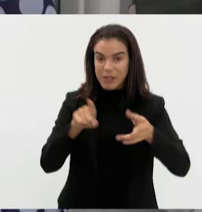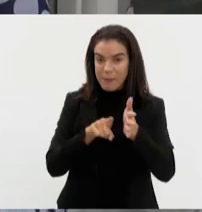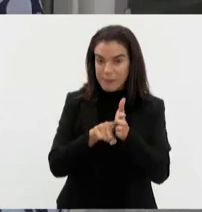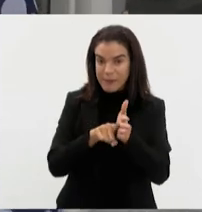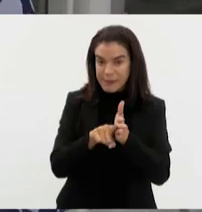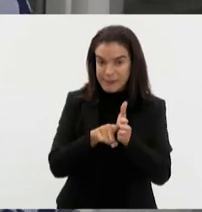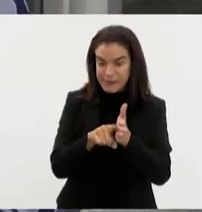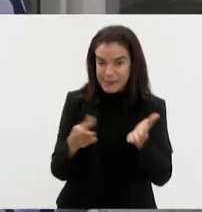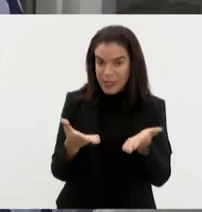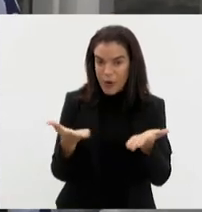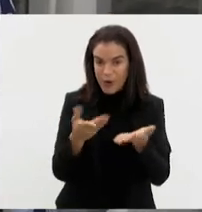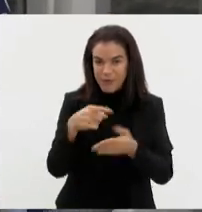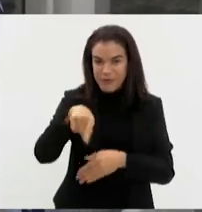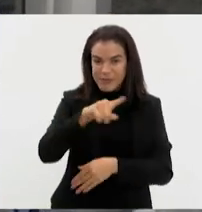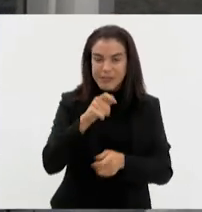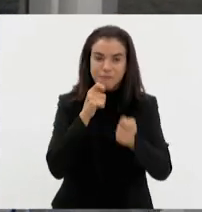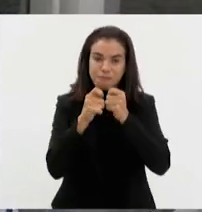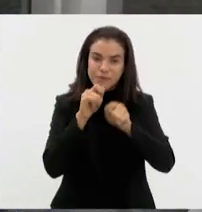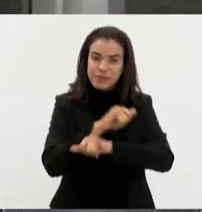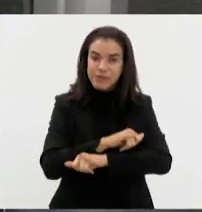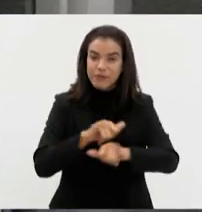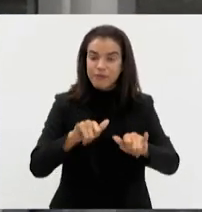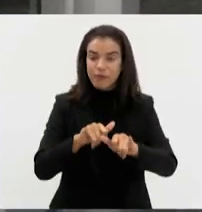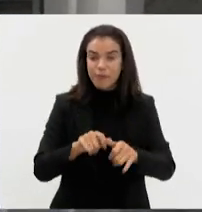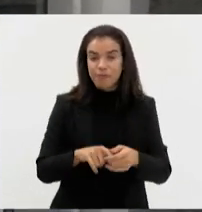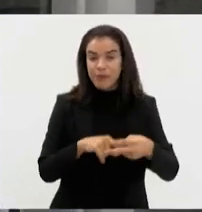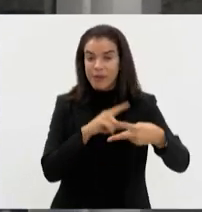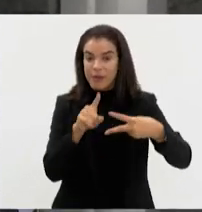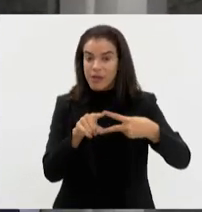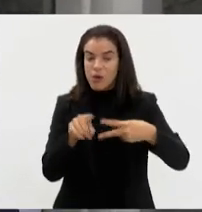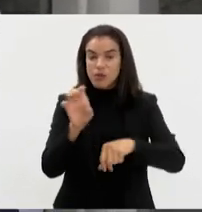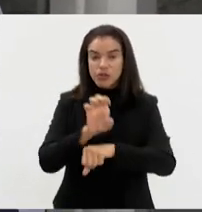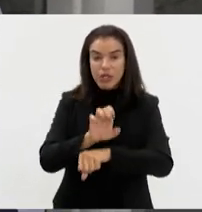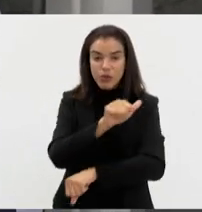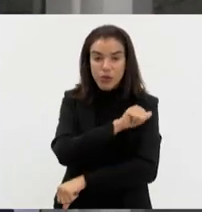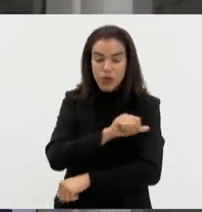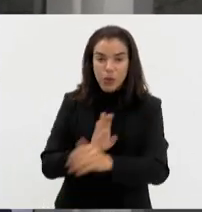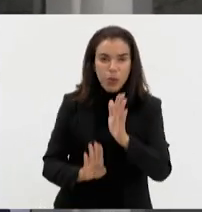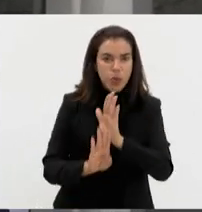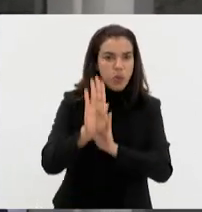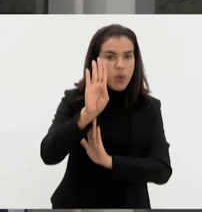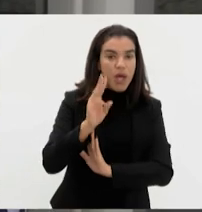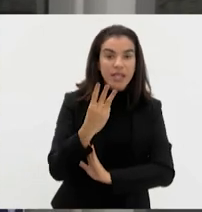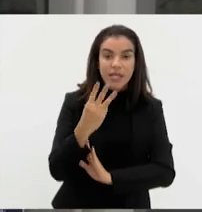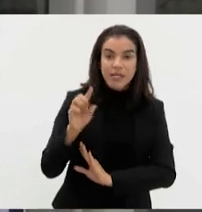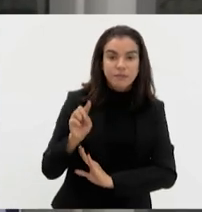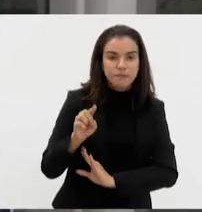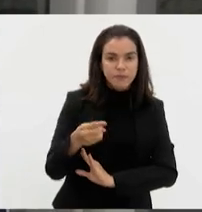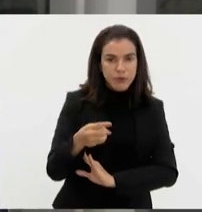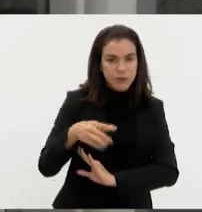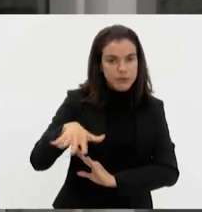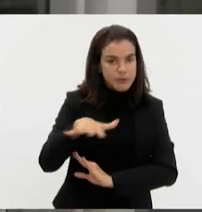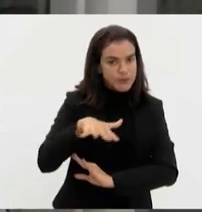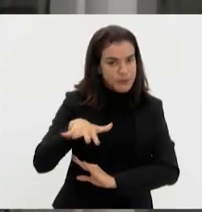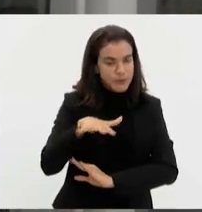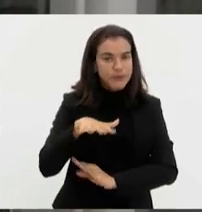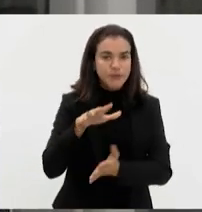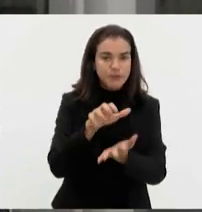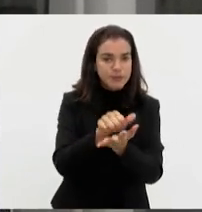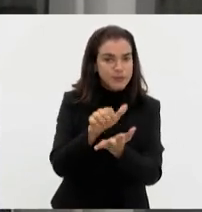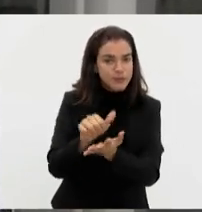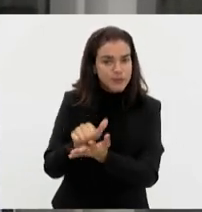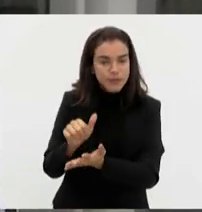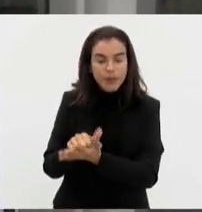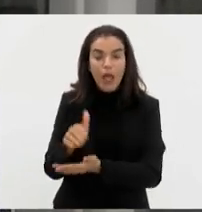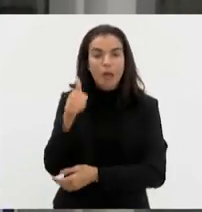que vocês divulgaram. A primeira foi que o estado do Rio de Janeiro teve um aumento de 3 mil casos. Ainda que a gente possa dizer